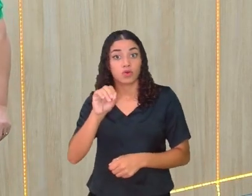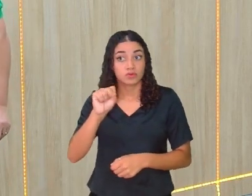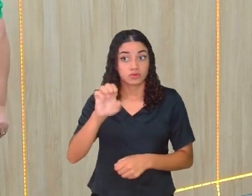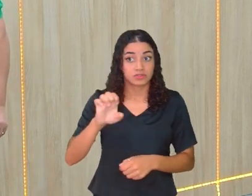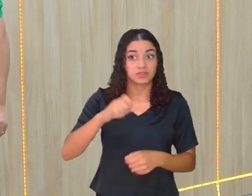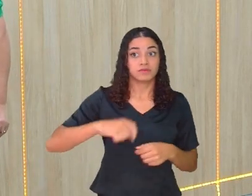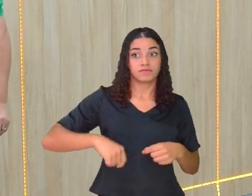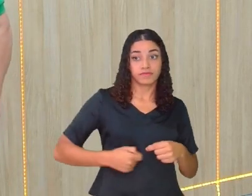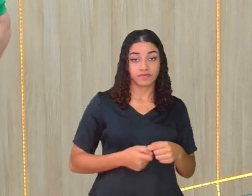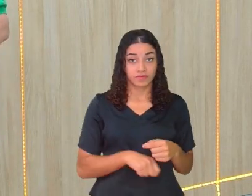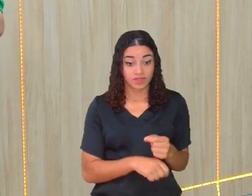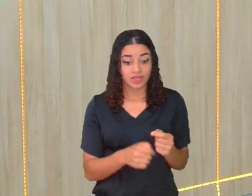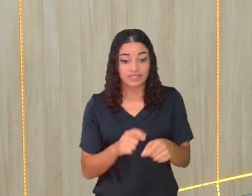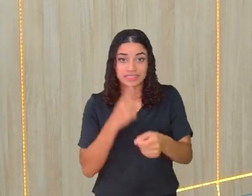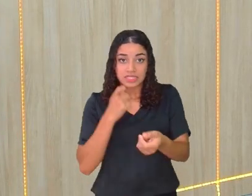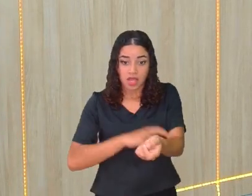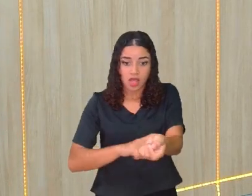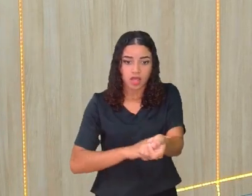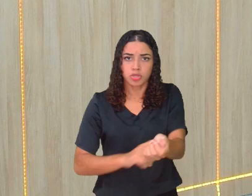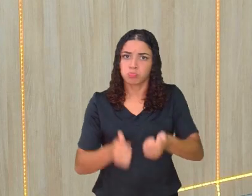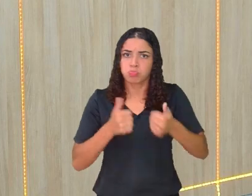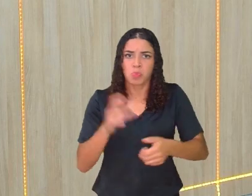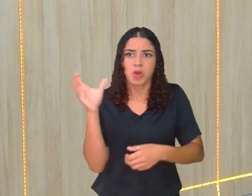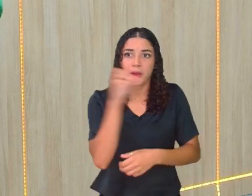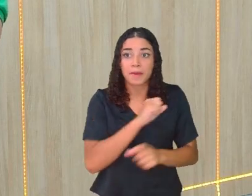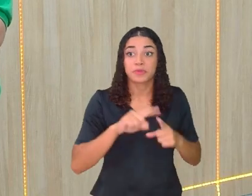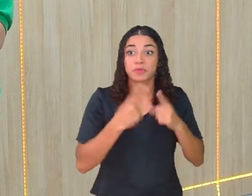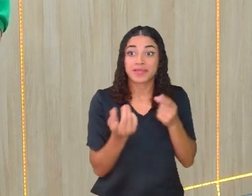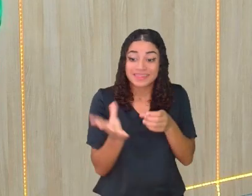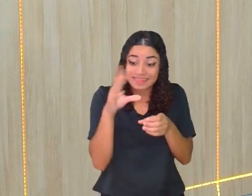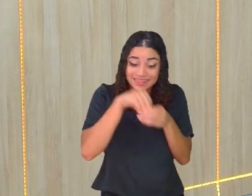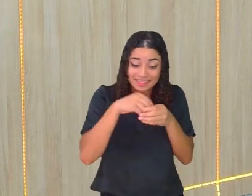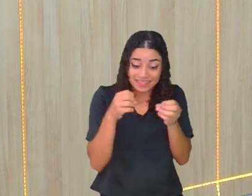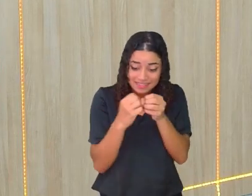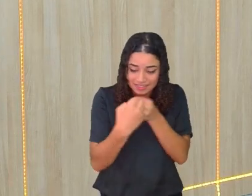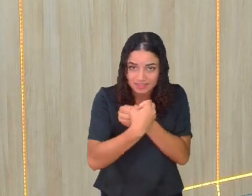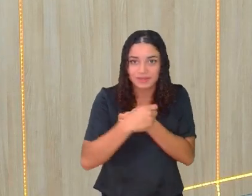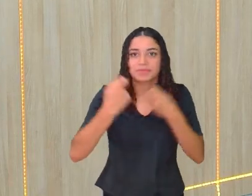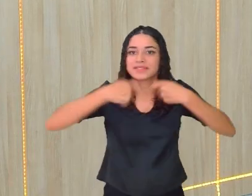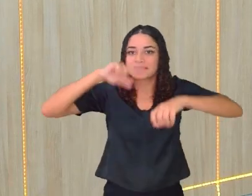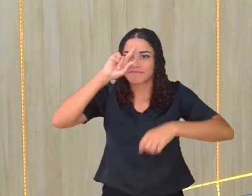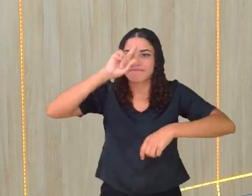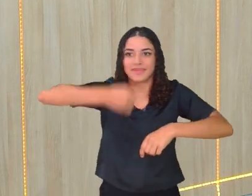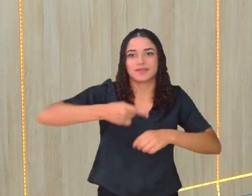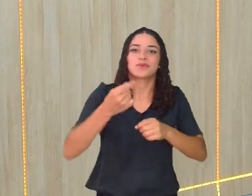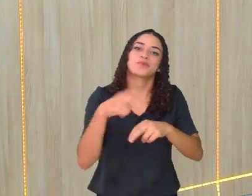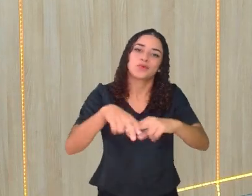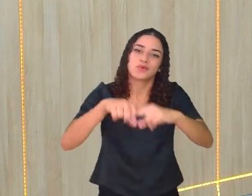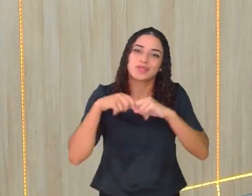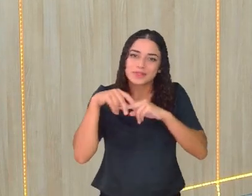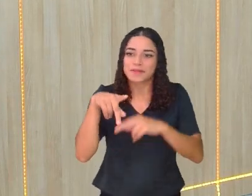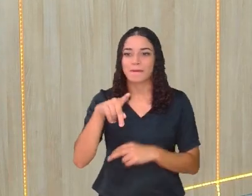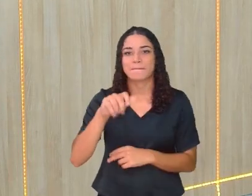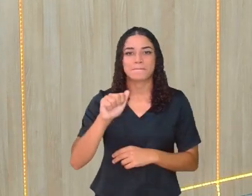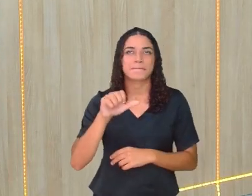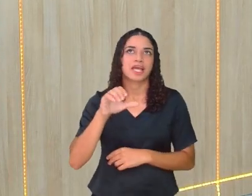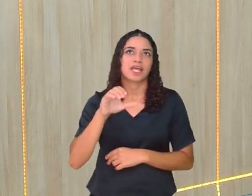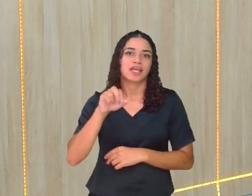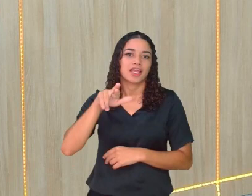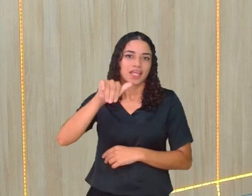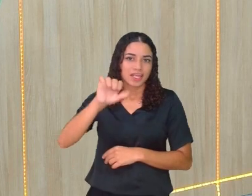entrar na célula é preciso que tenha um comando. Então é preciso que o nosso pâncreas produza, vamos dizer